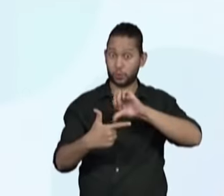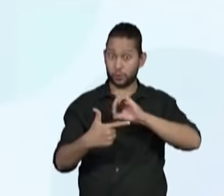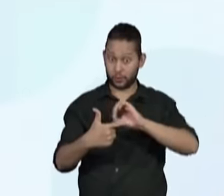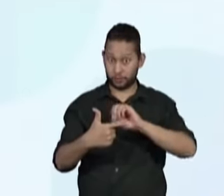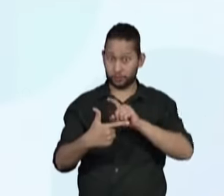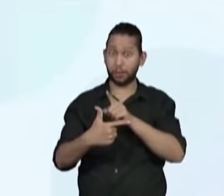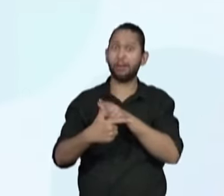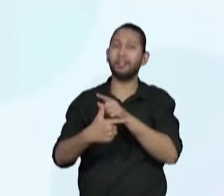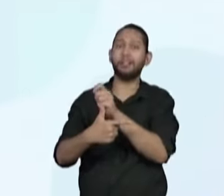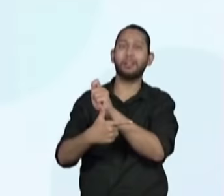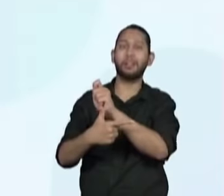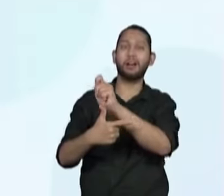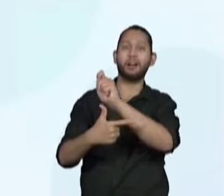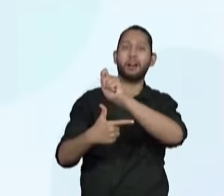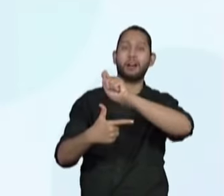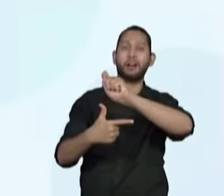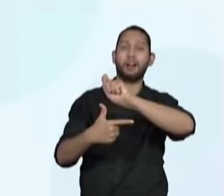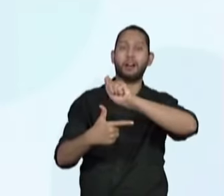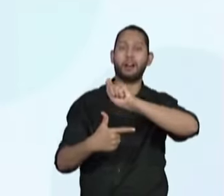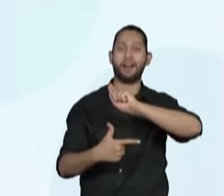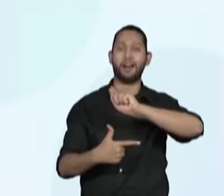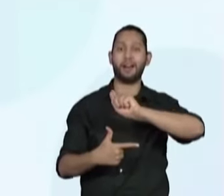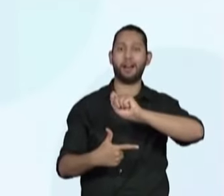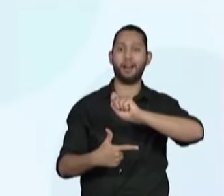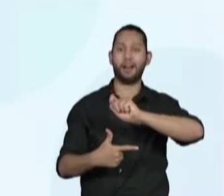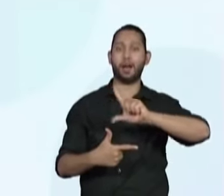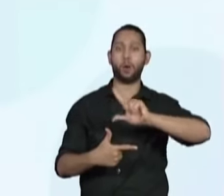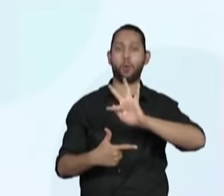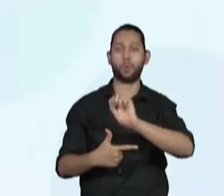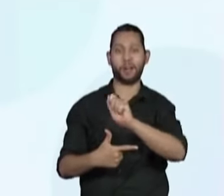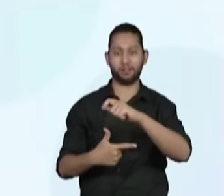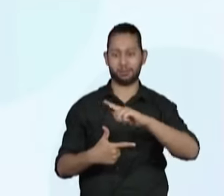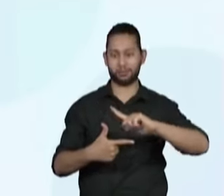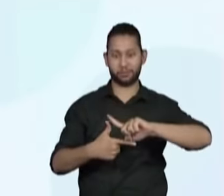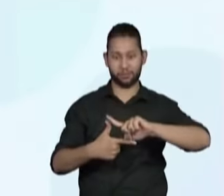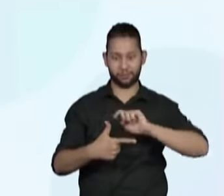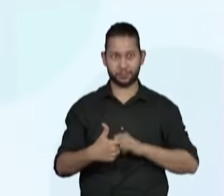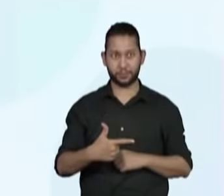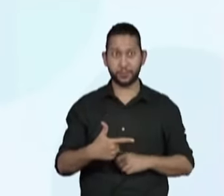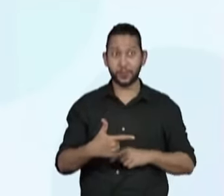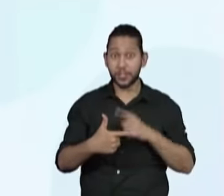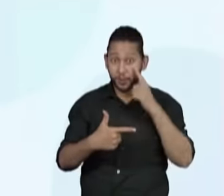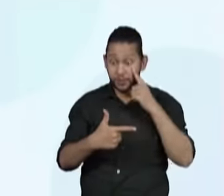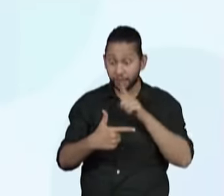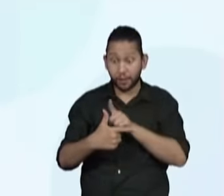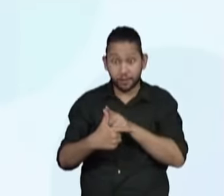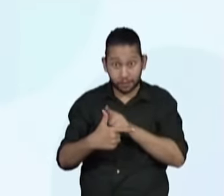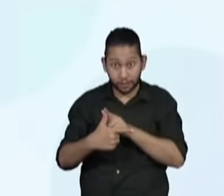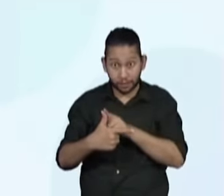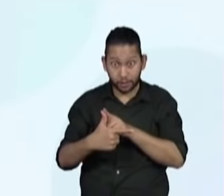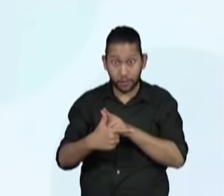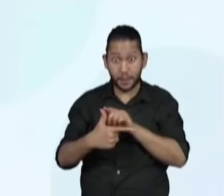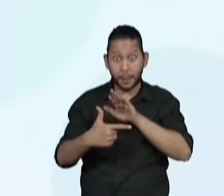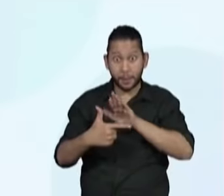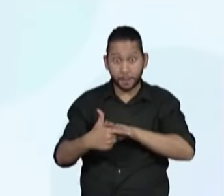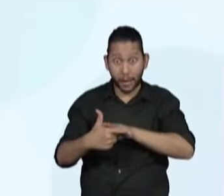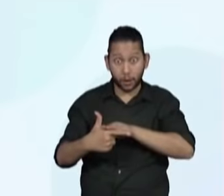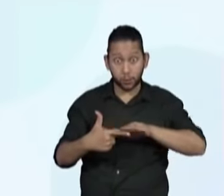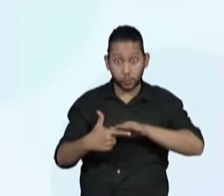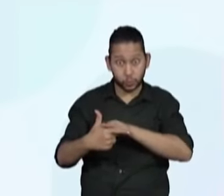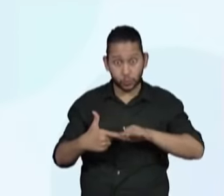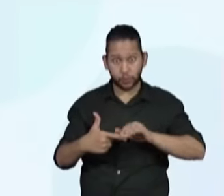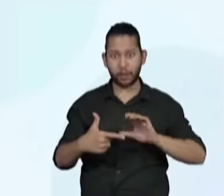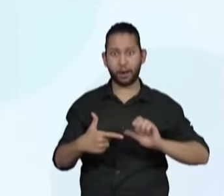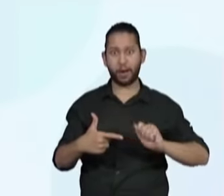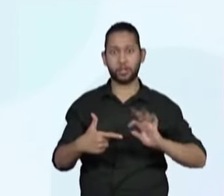bem. Se nós considerarmos este ângulo alfa, nós temos embaixo, apoiando o triângulo, o cateto